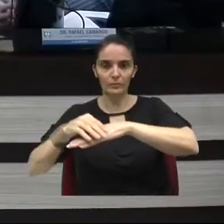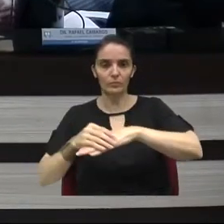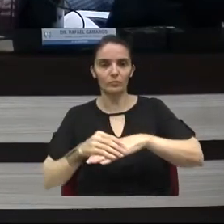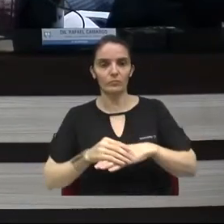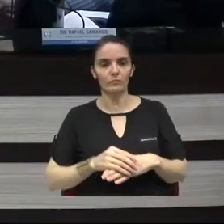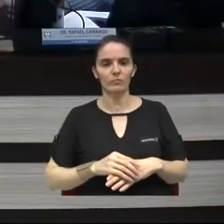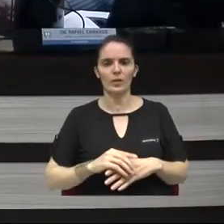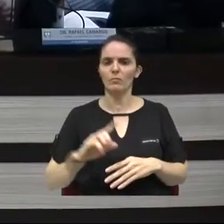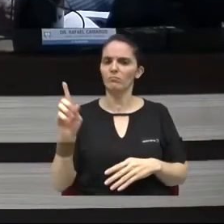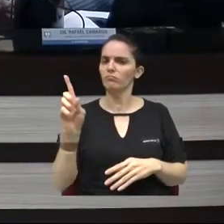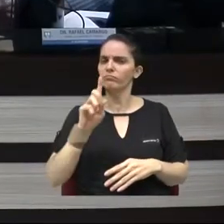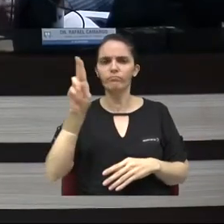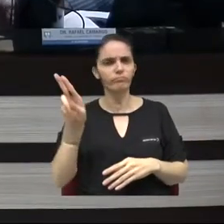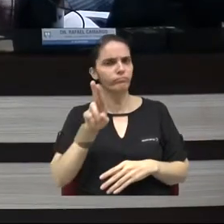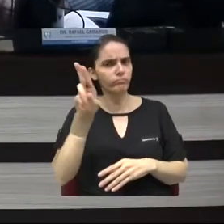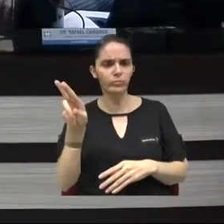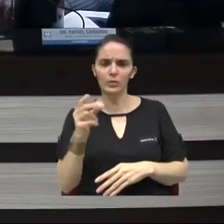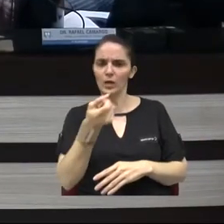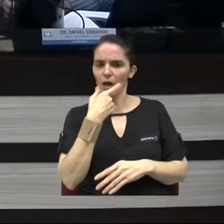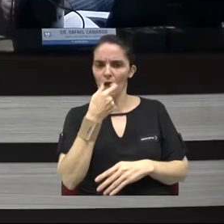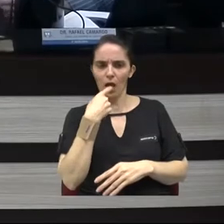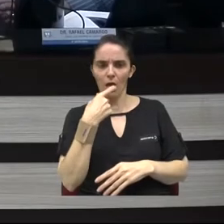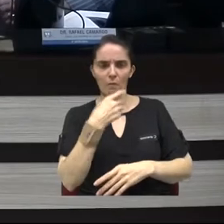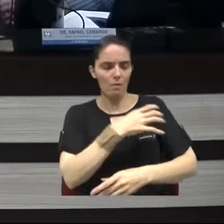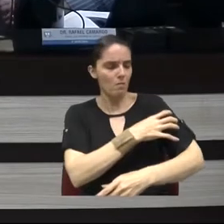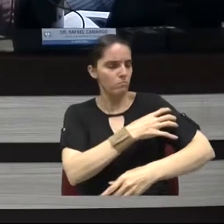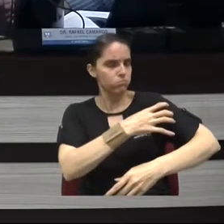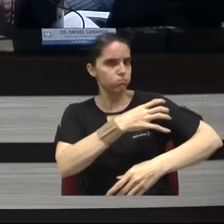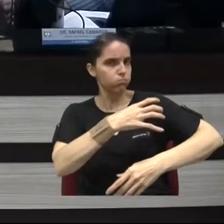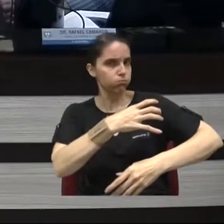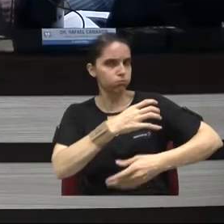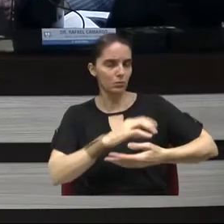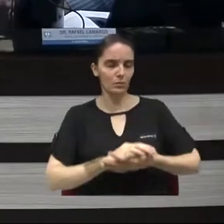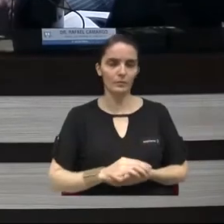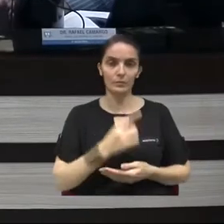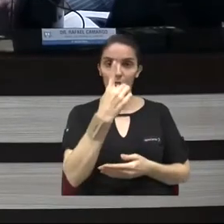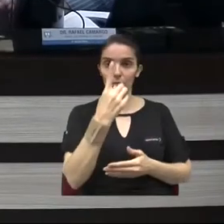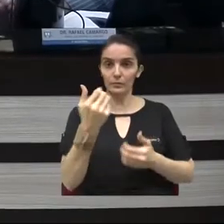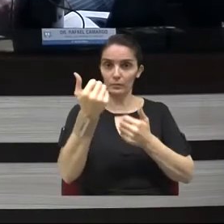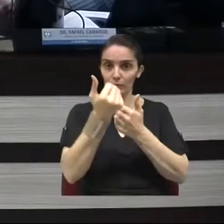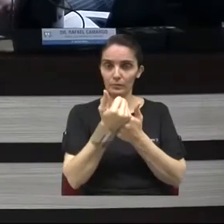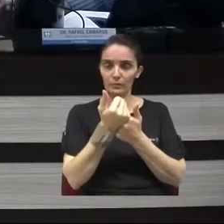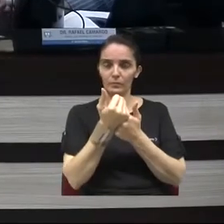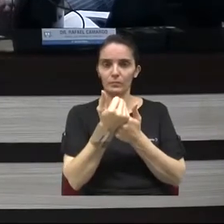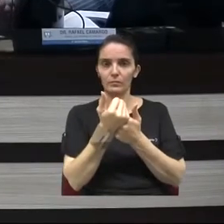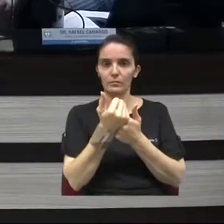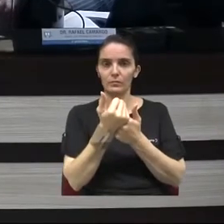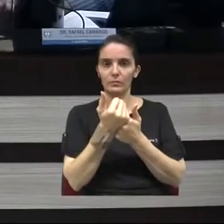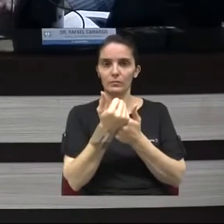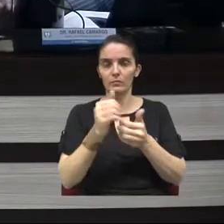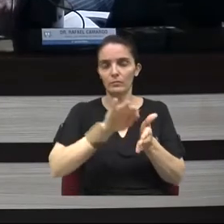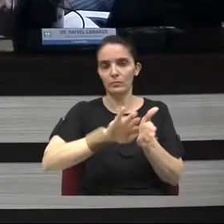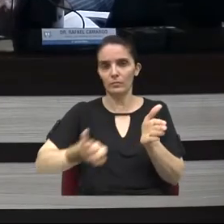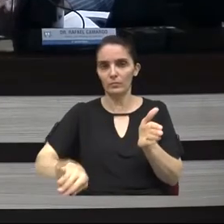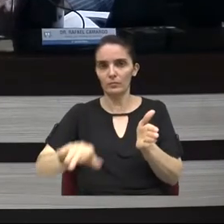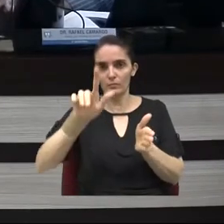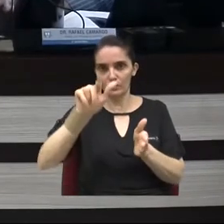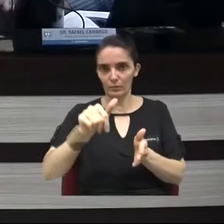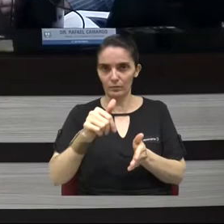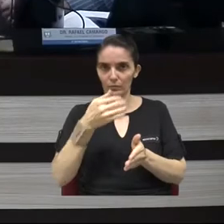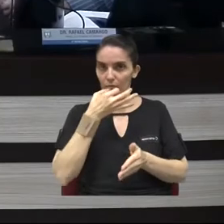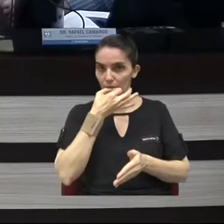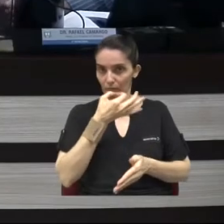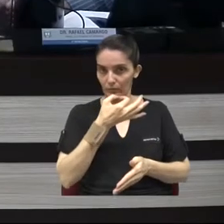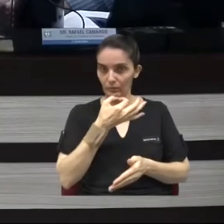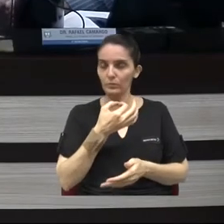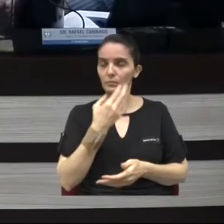de anabolizantes e da outras providências. O projeto contém um substitutivo retirado pelo autor. Os demais pareceres ao